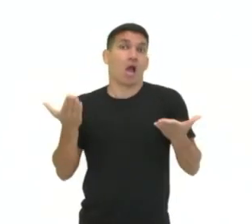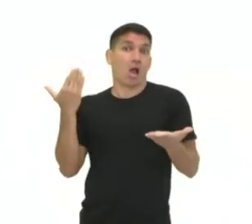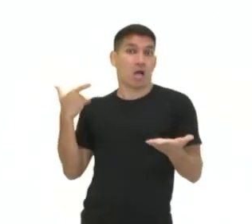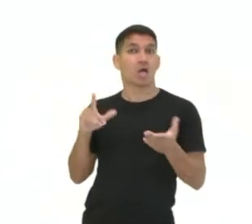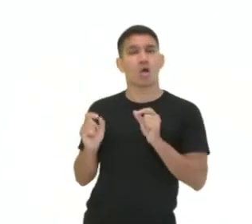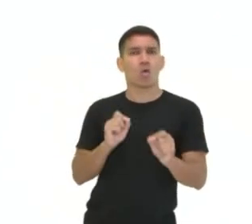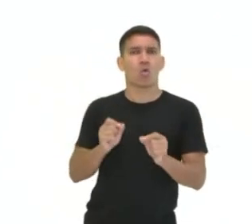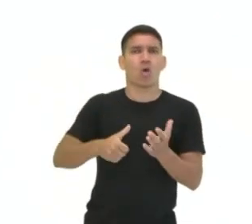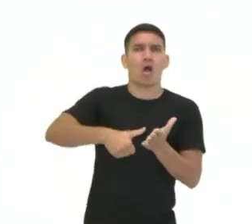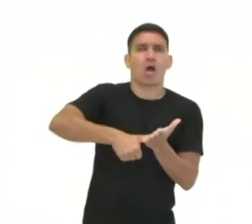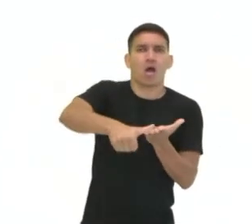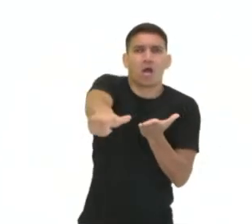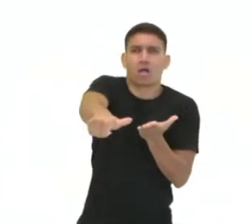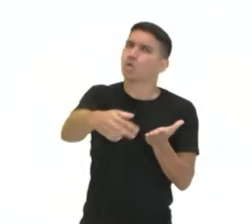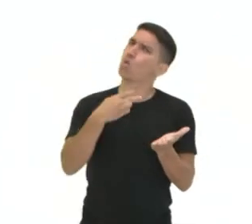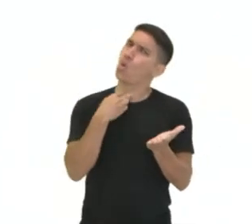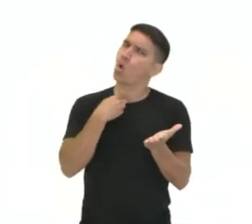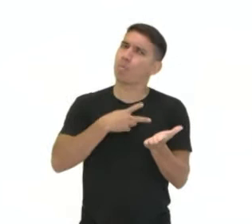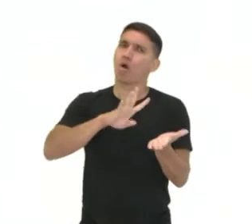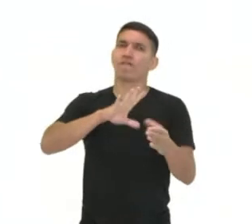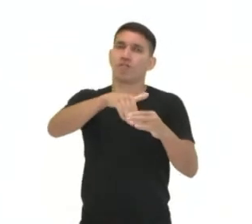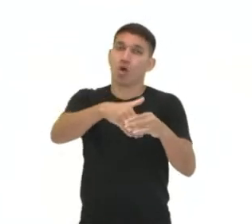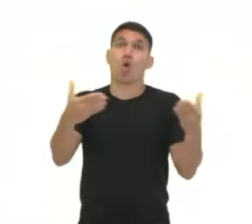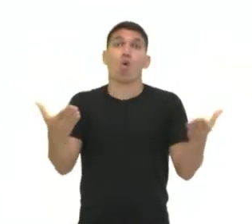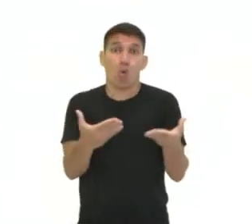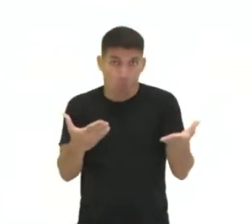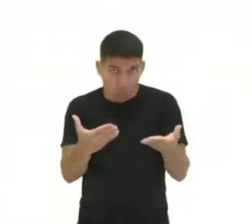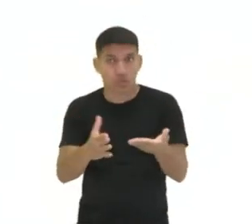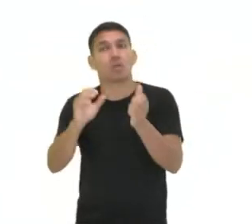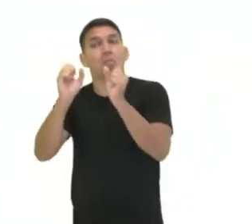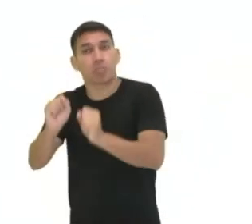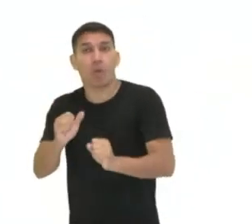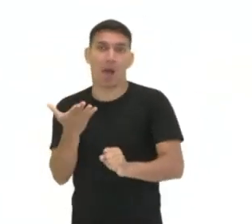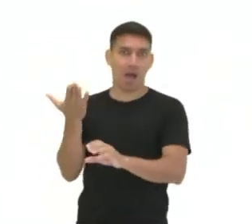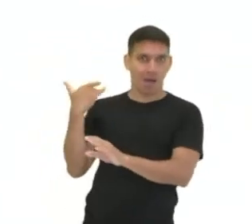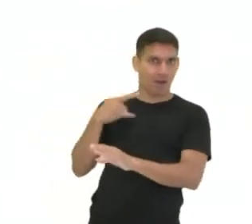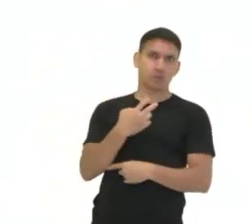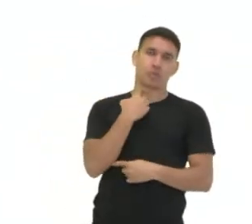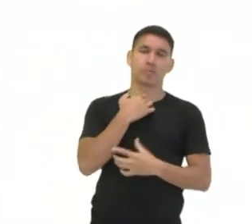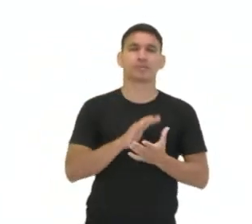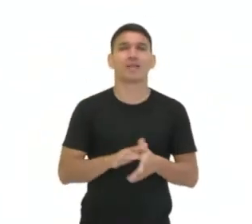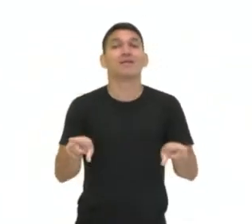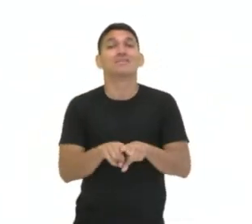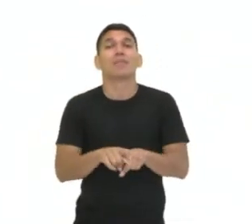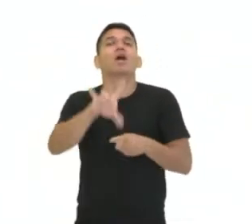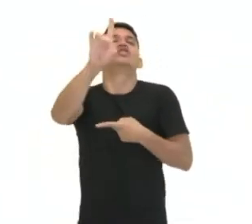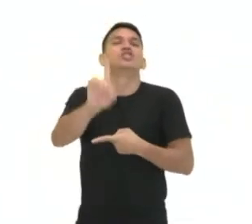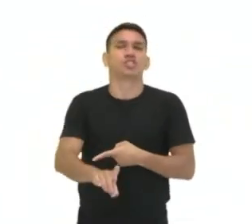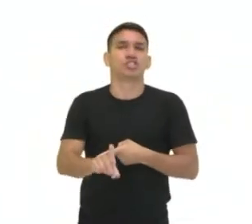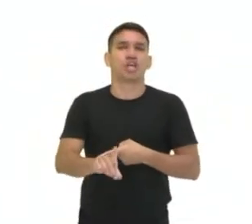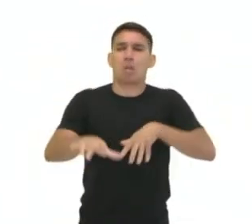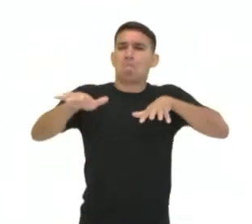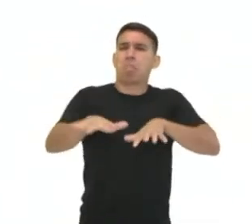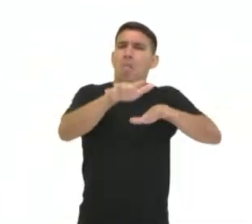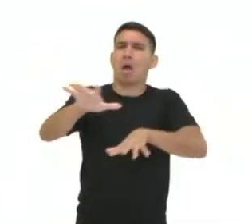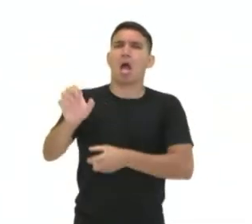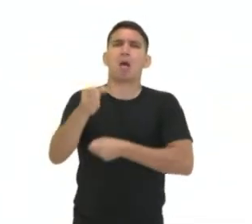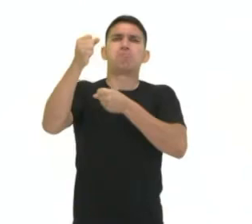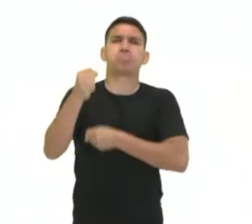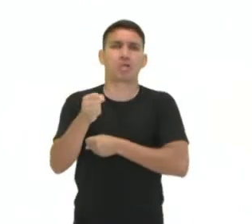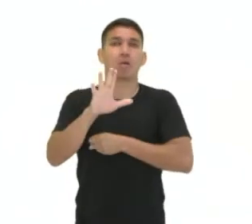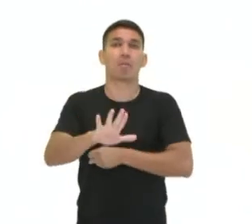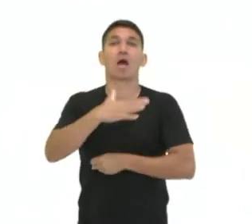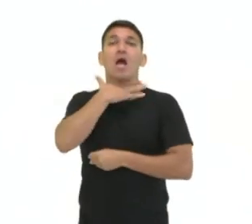analfabeto tem sim o direito de votar na nossa Constituição atual. E o direito à greve vai ser garantido para os trabalhadores, exceto aqueles